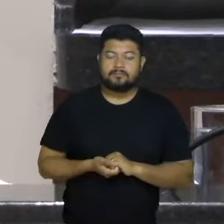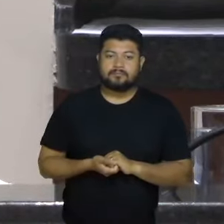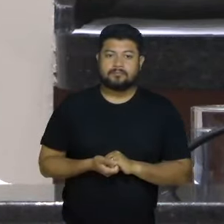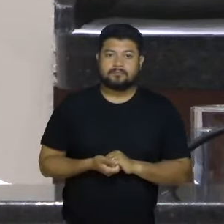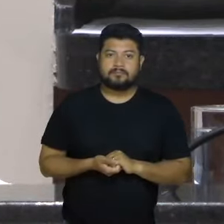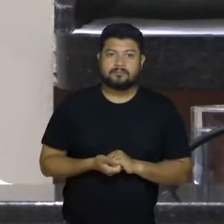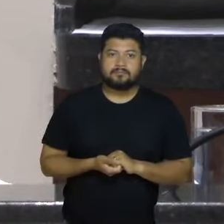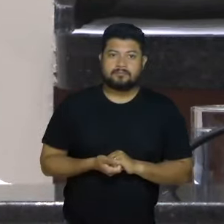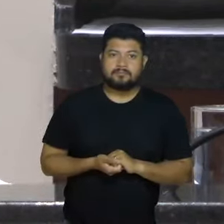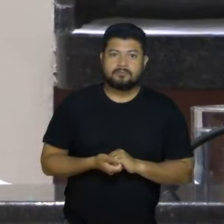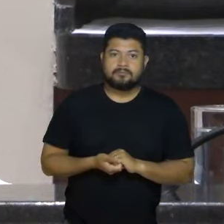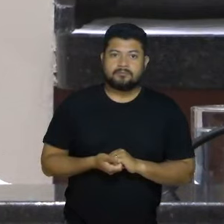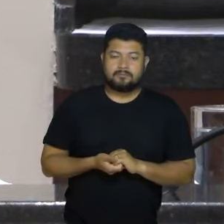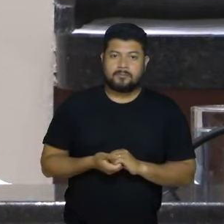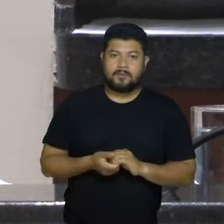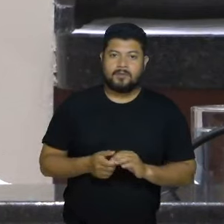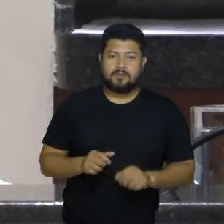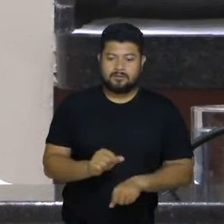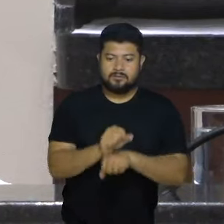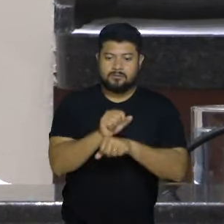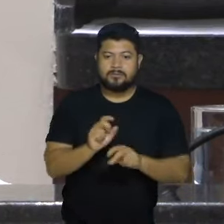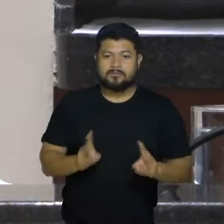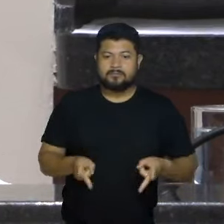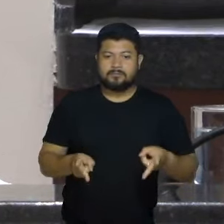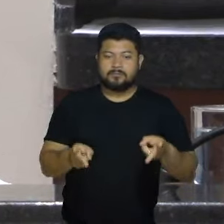Nós vamos aproveitar essa suspensão